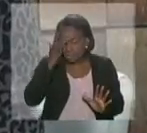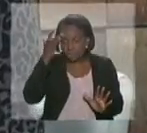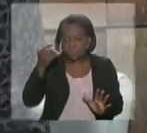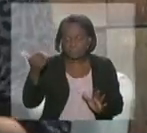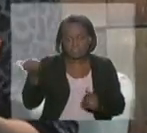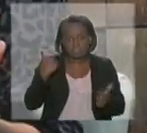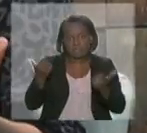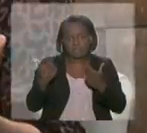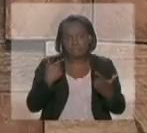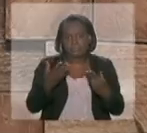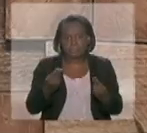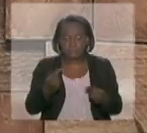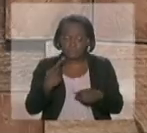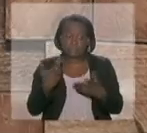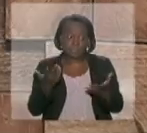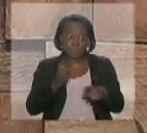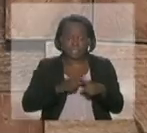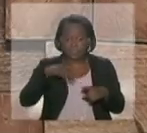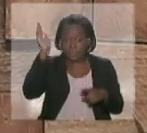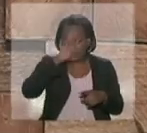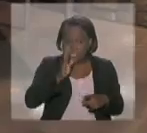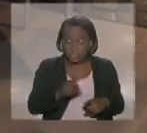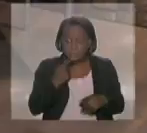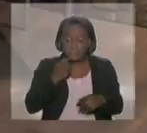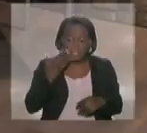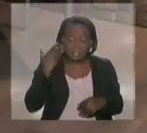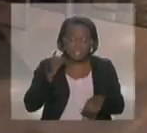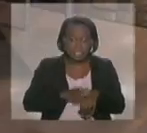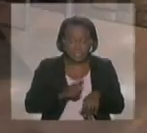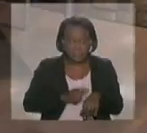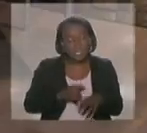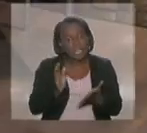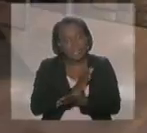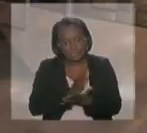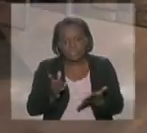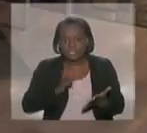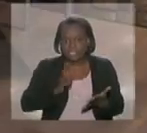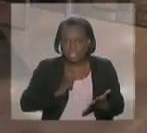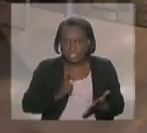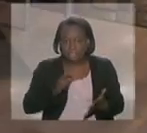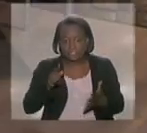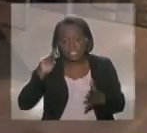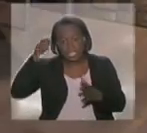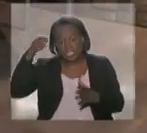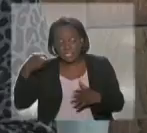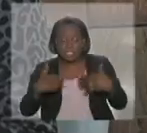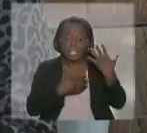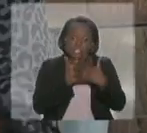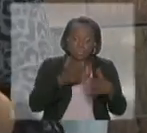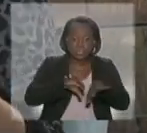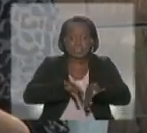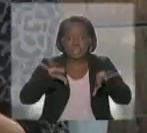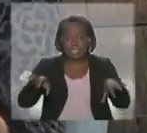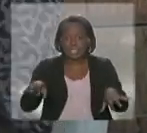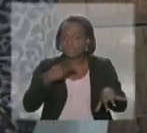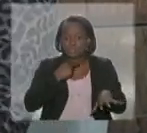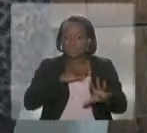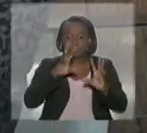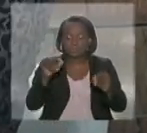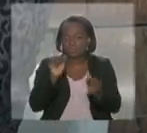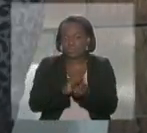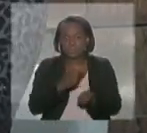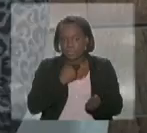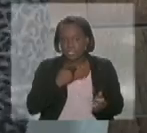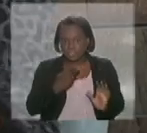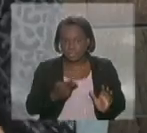né Pois é mas eu fico ricada por isso claro porque no Brasil a gente tinha até muito pouco tempo ainda tem uns um pequeno ranço de que ou você é você é